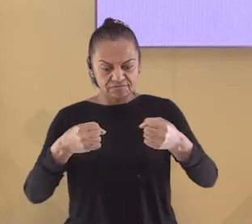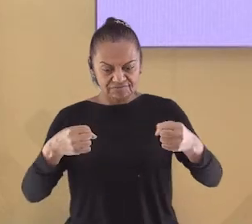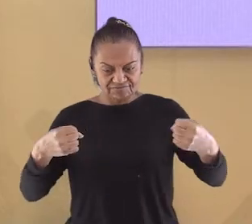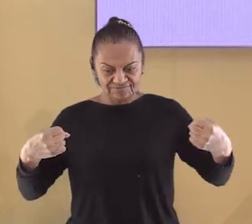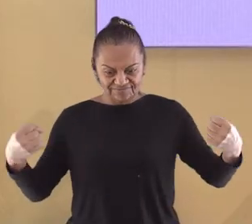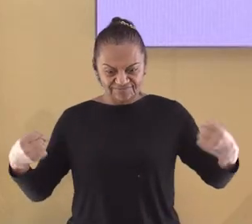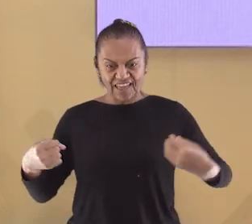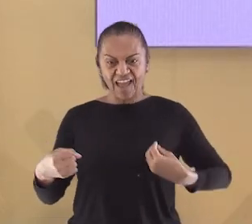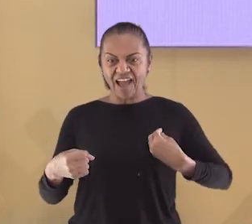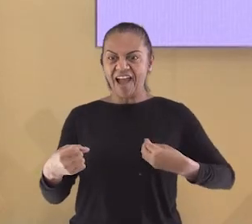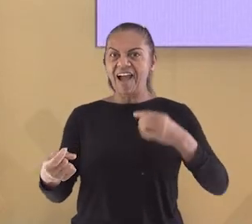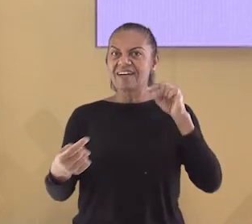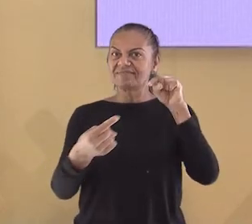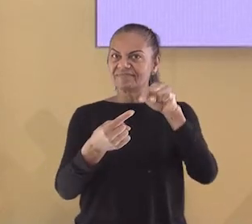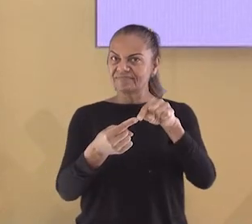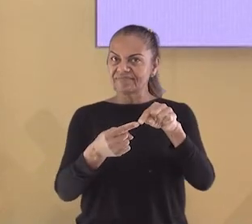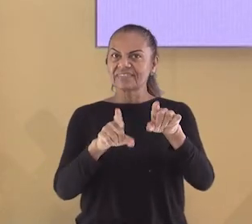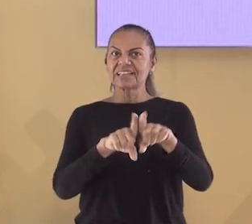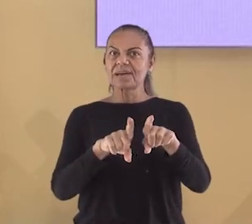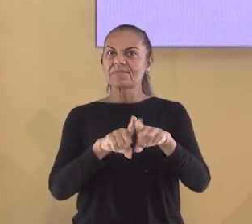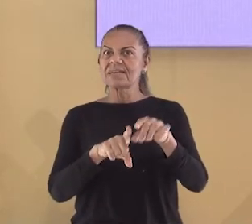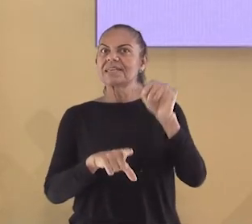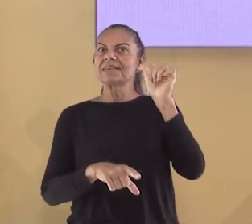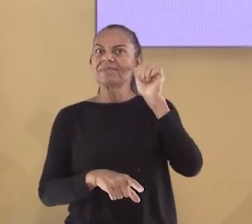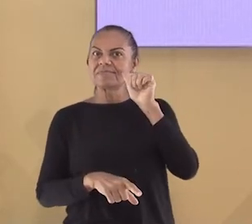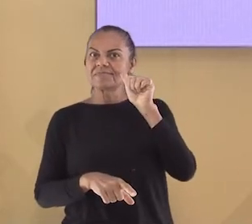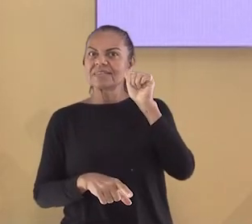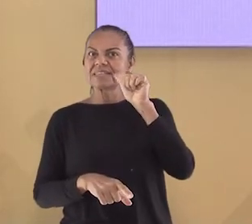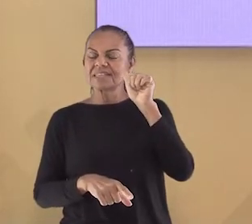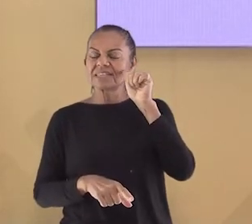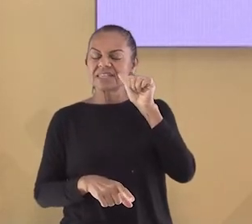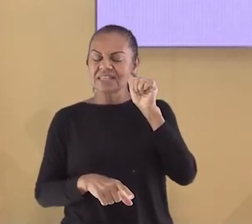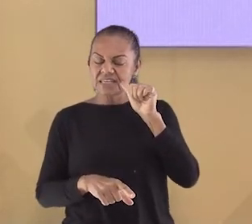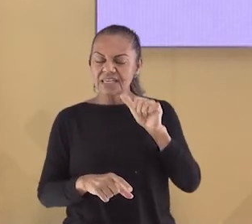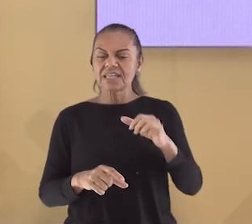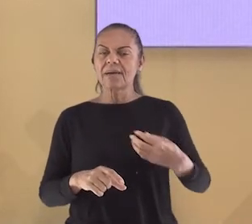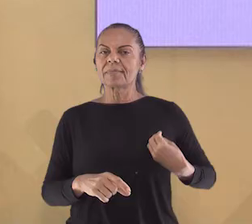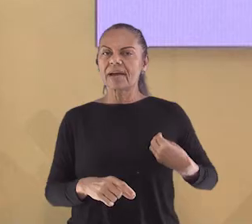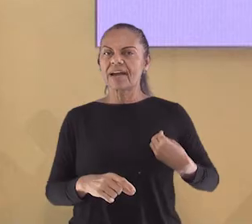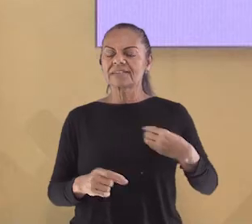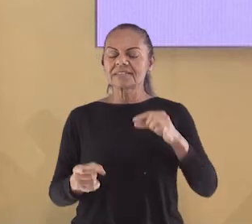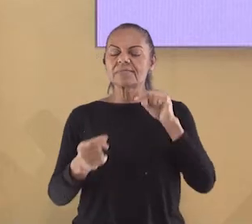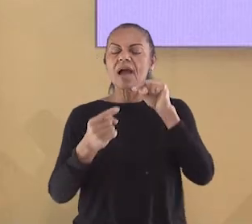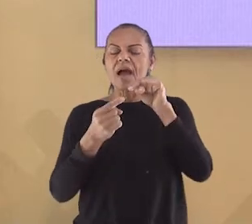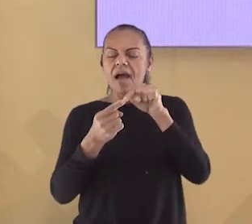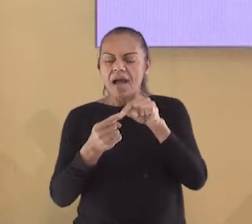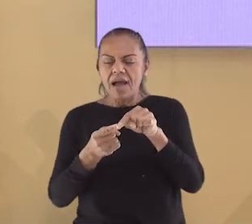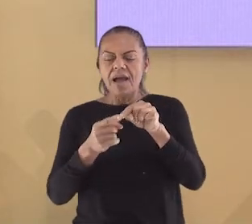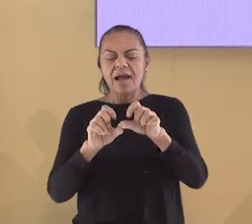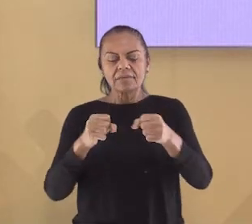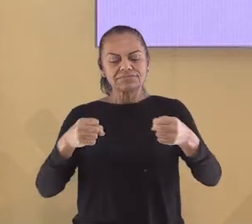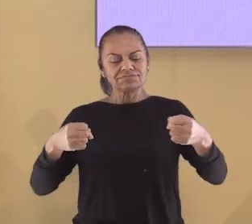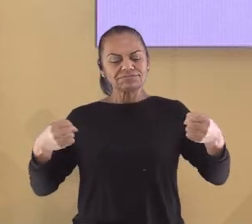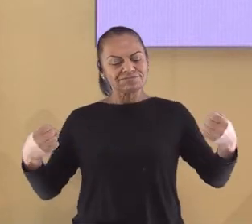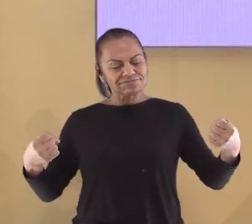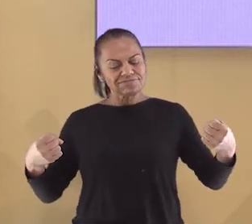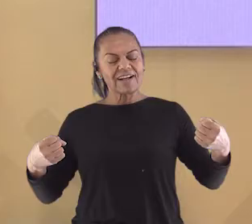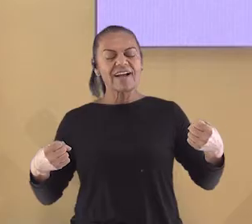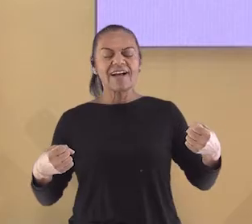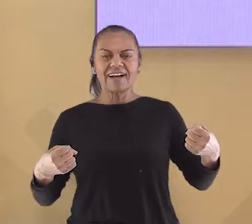Mitzvah. Esses ritos marcam a passagem dos adolescentes para uma espécie de maioridade